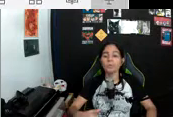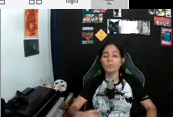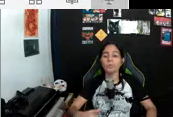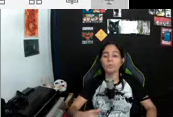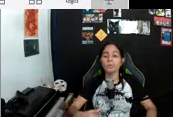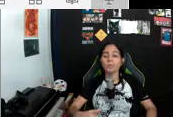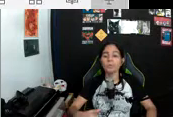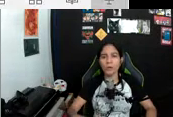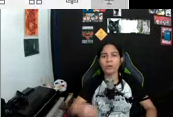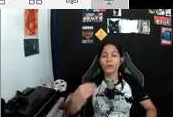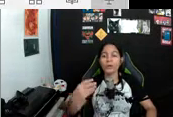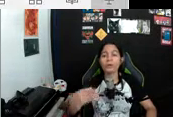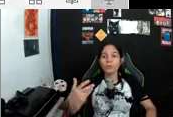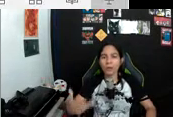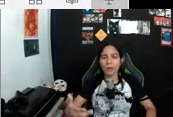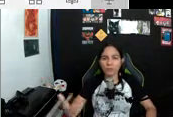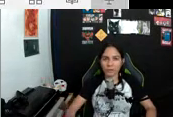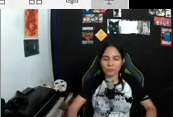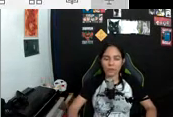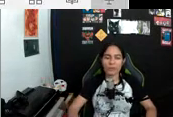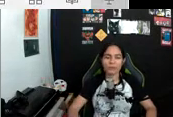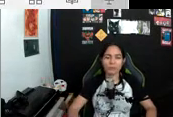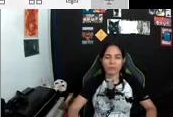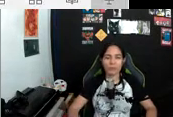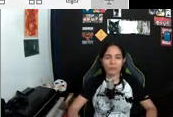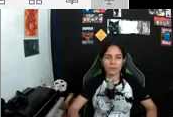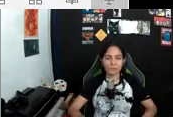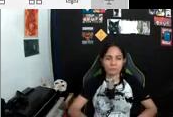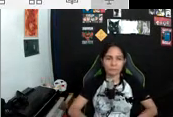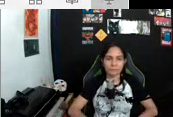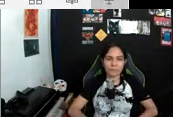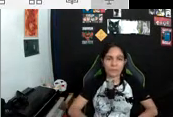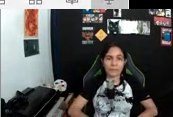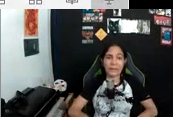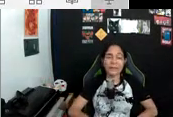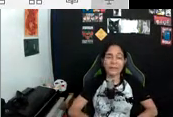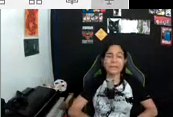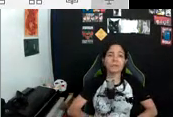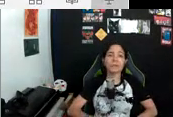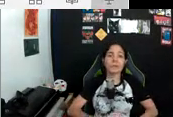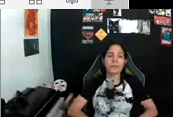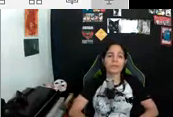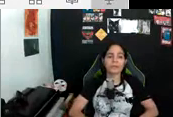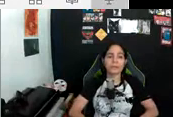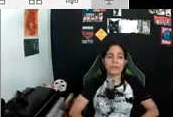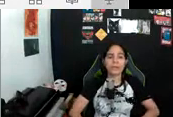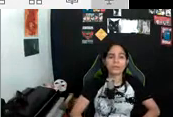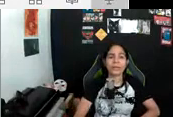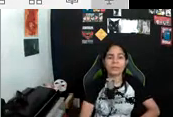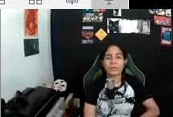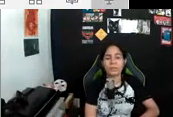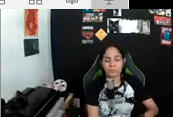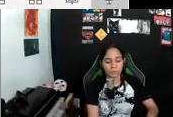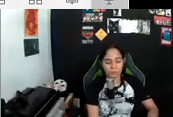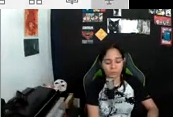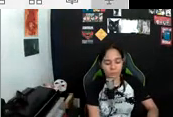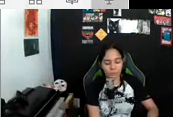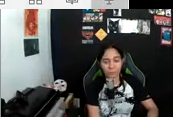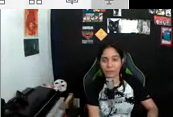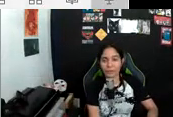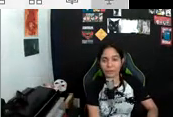profissional muito melhor, né, e um humano também muito melhor. Então, no direito do paciente, no artigo...